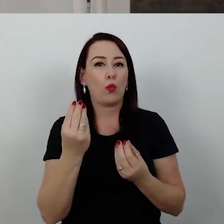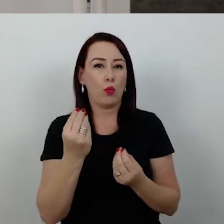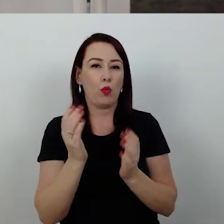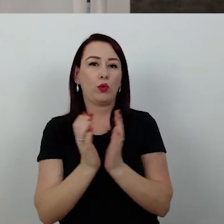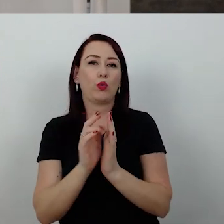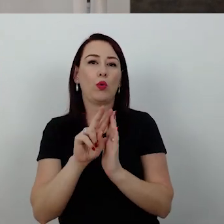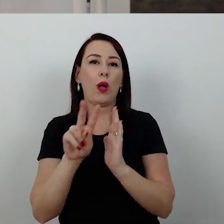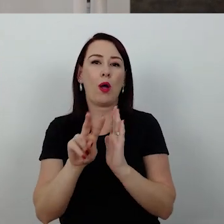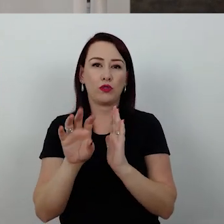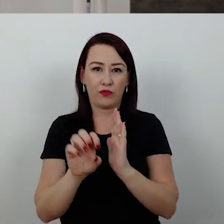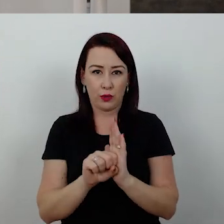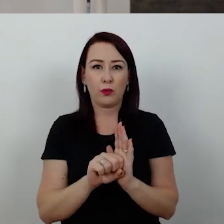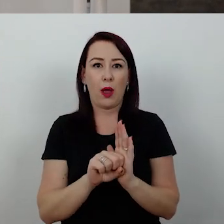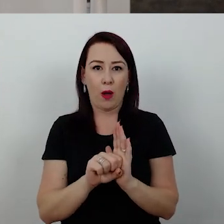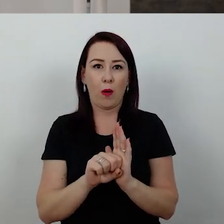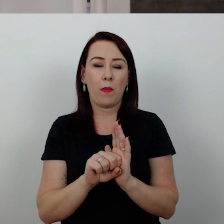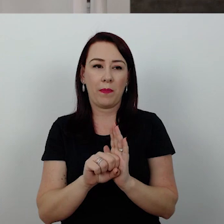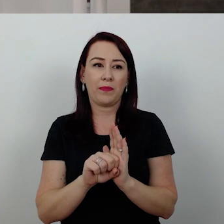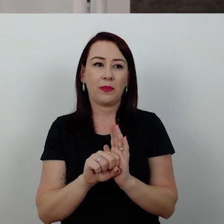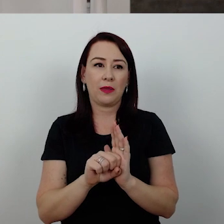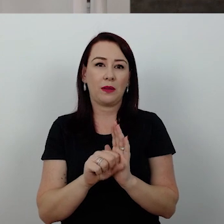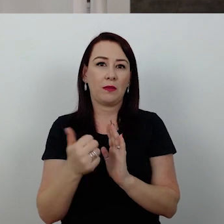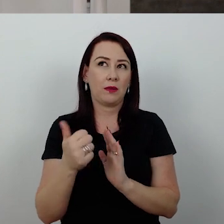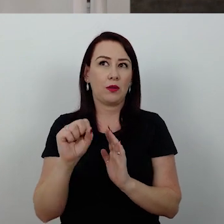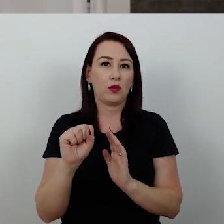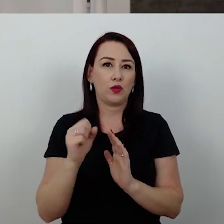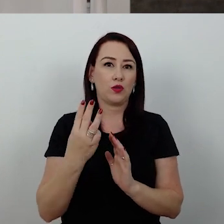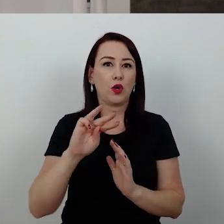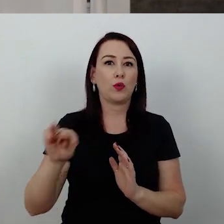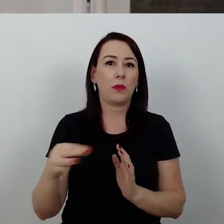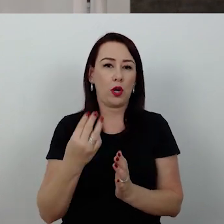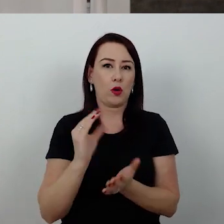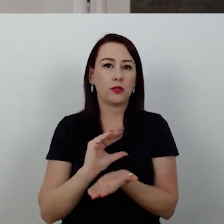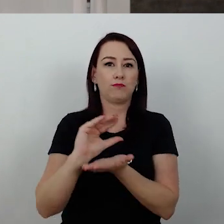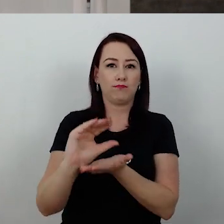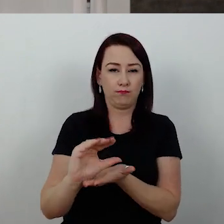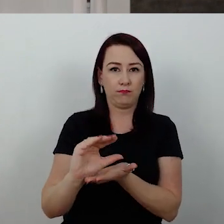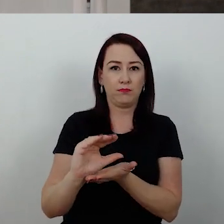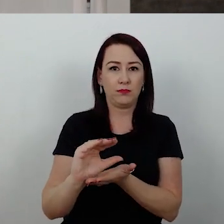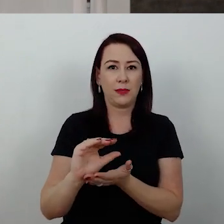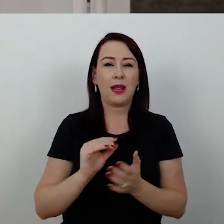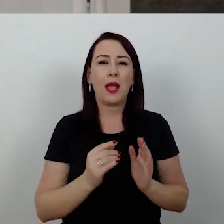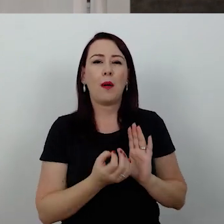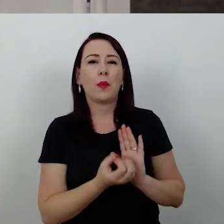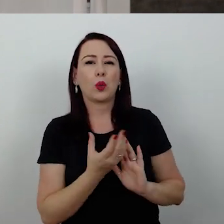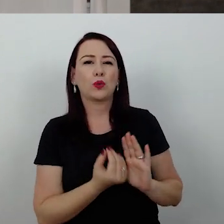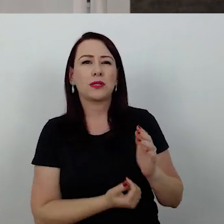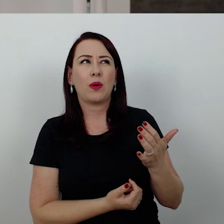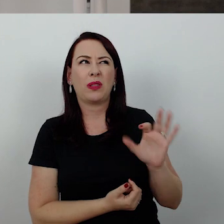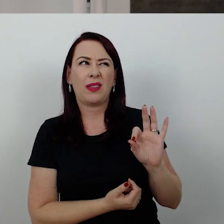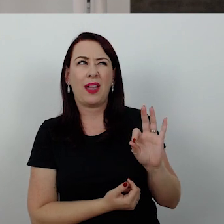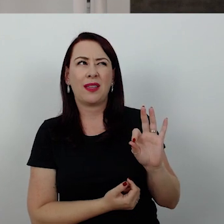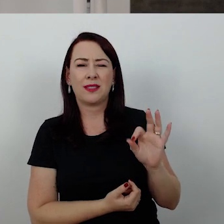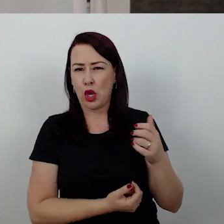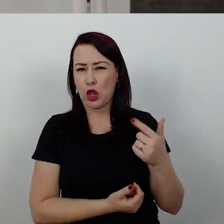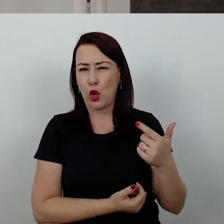né? A gente tem aqui 18 milhões para executar na lei, eu acho que para a produção 12 milhões, se eu não me engano, 10 milhões,